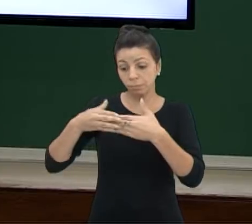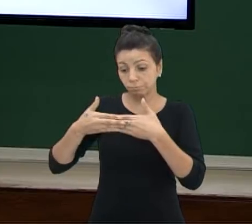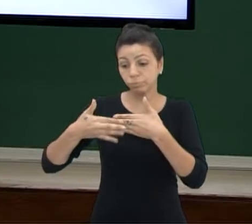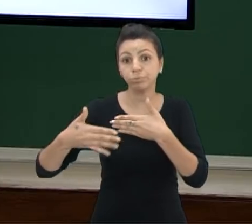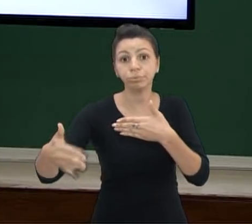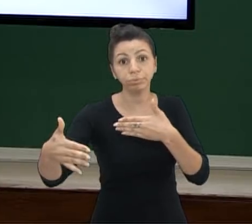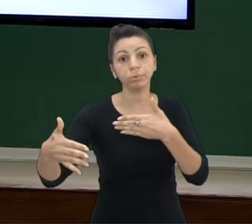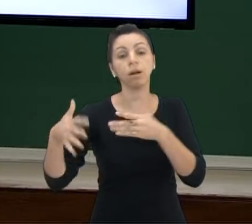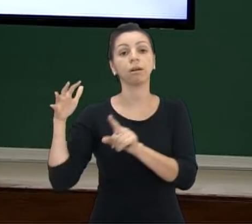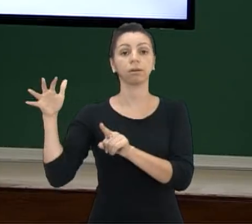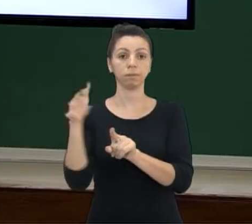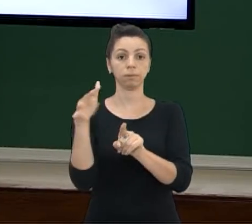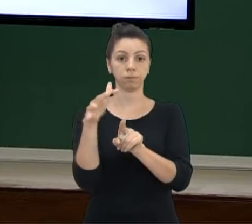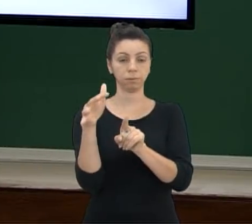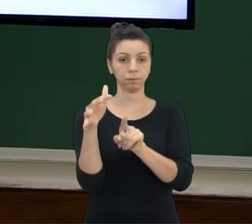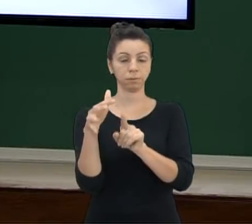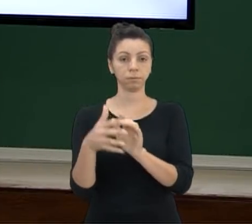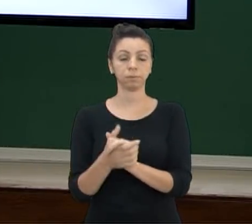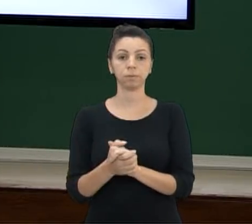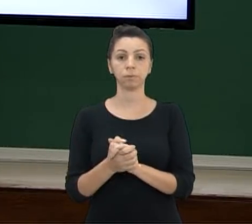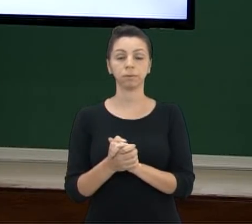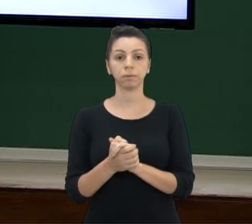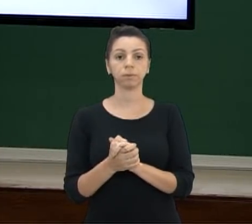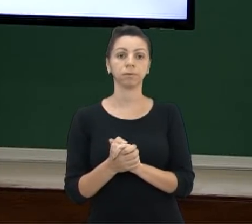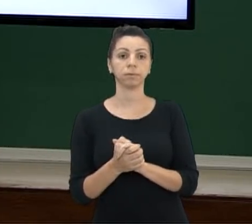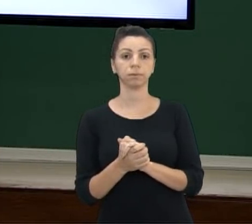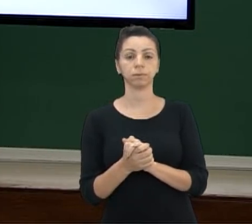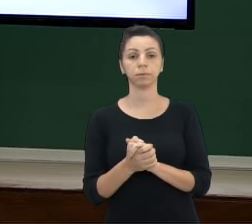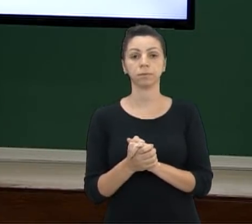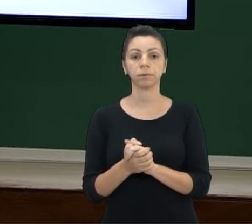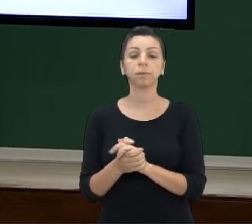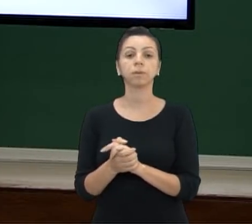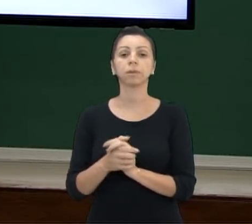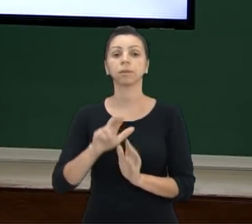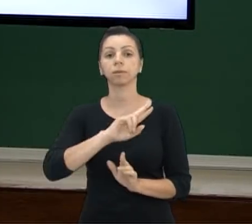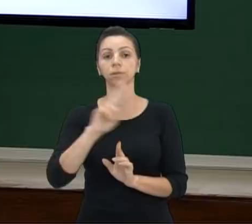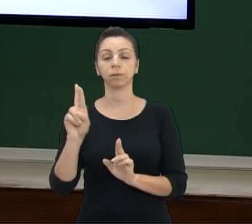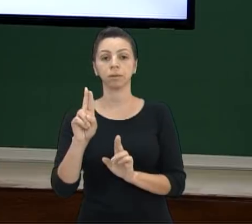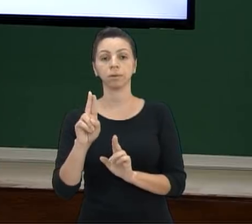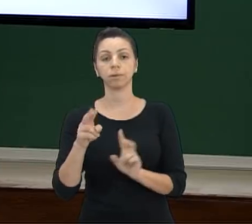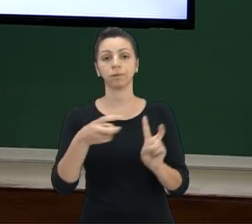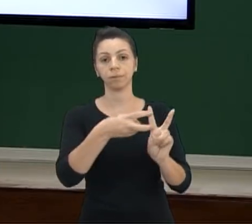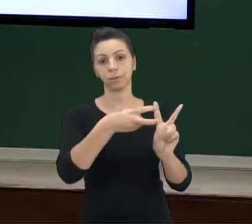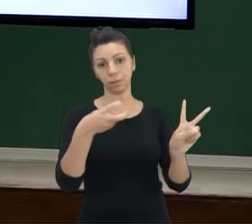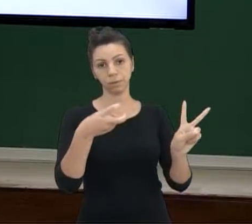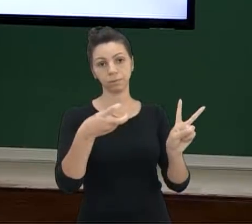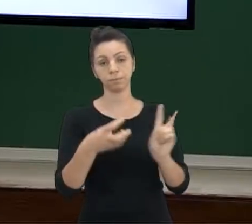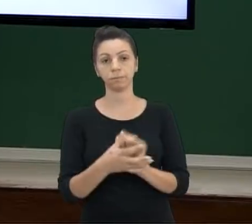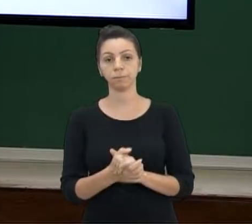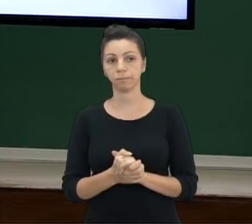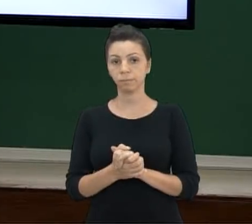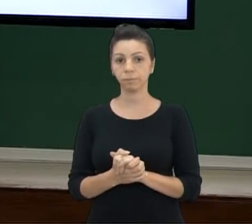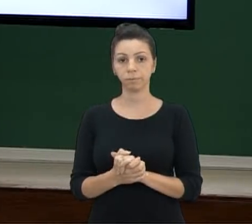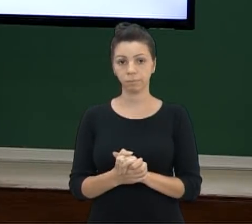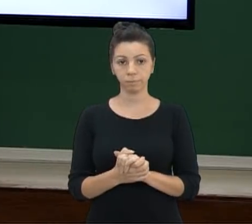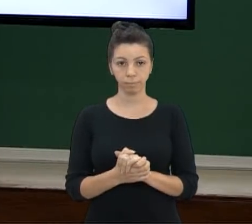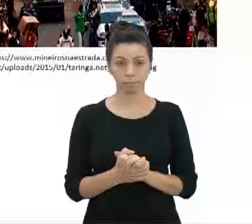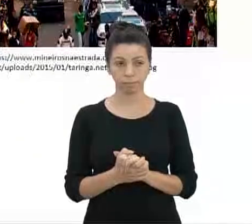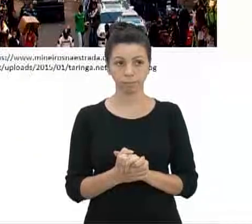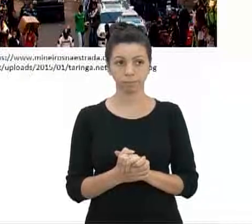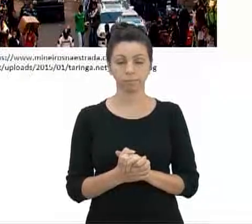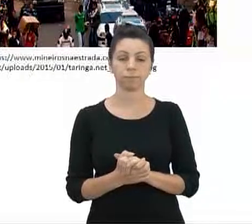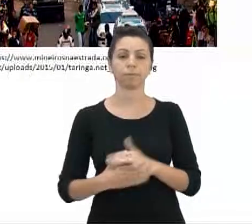questão dos ameríndios, que são os nativos americanos, chamados também de indígenas. Aqui, ó, na